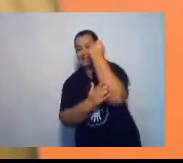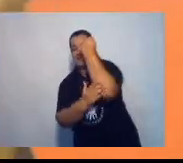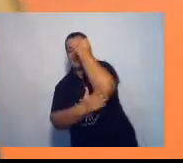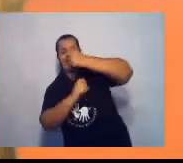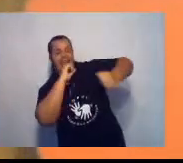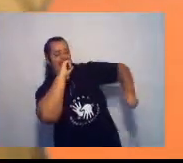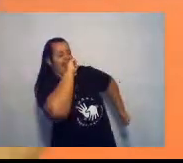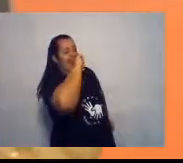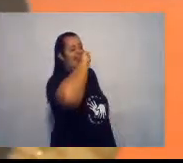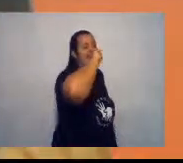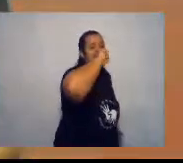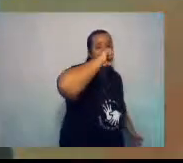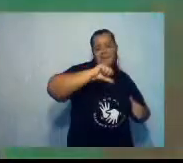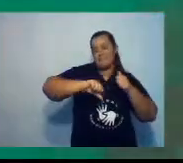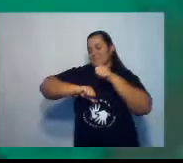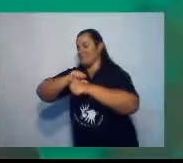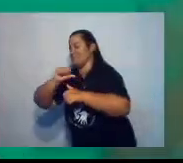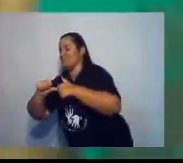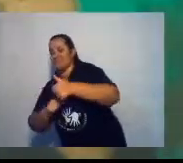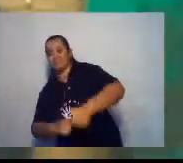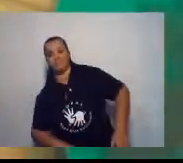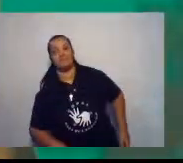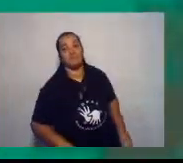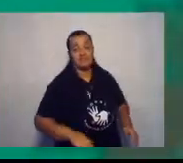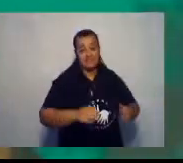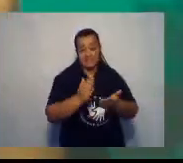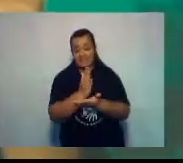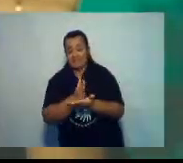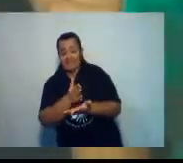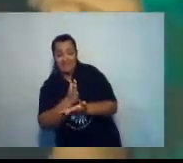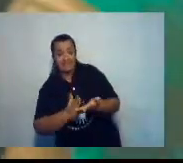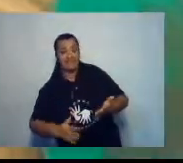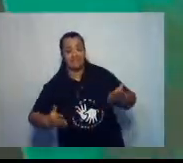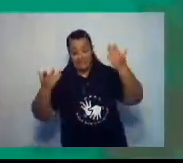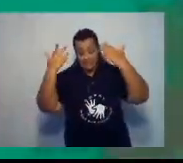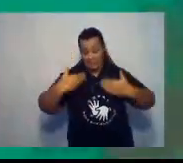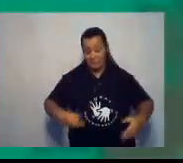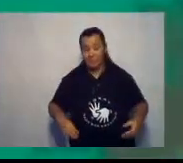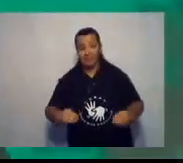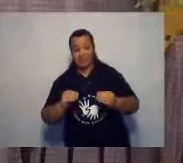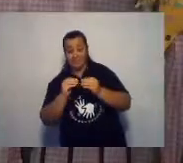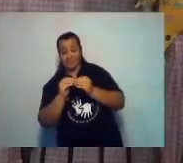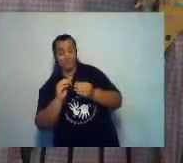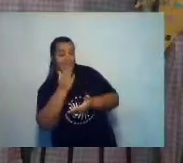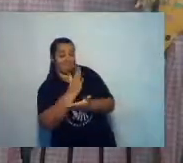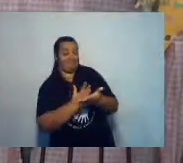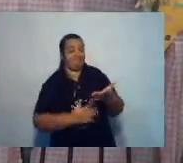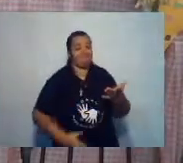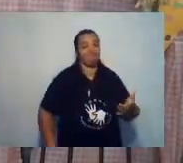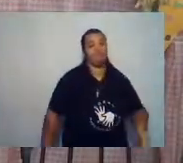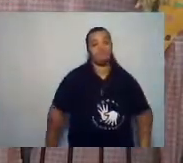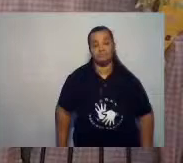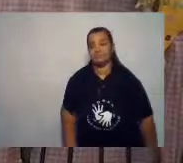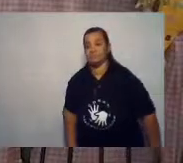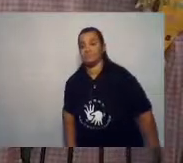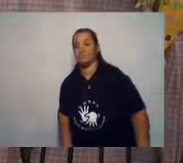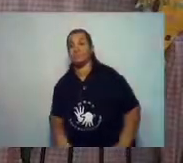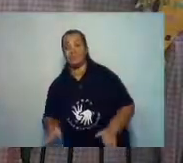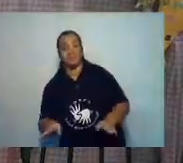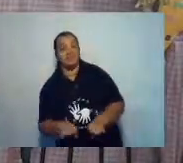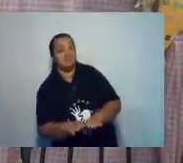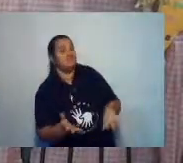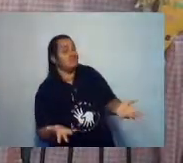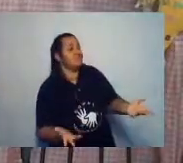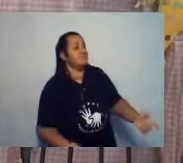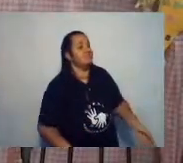É uma ciumeira atrás da outra. É quem divide seu corpo, é sua boca. Tá bom que